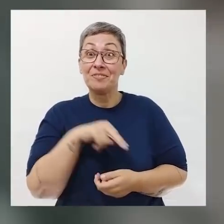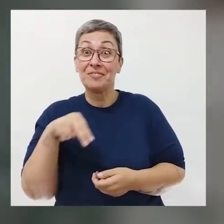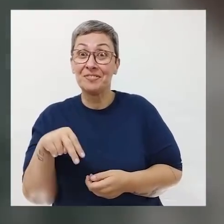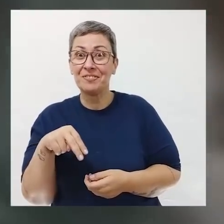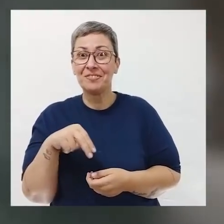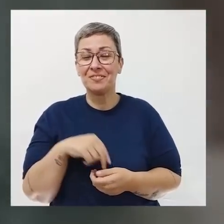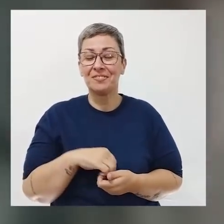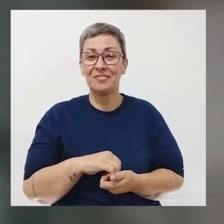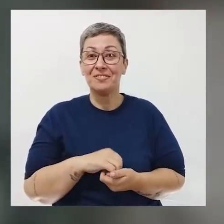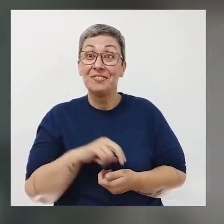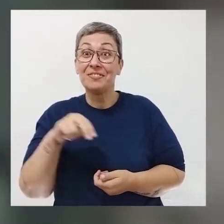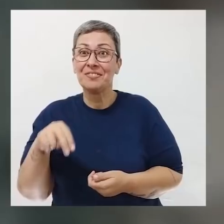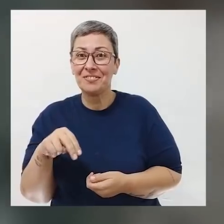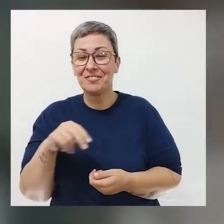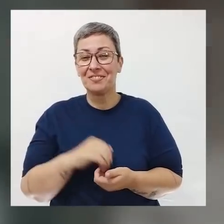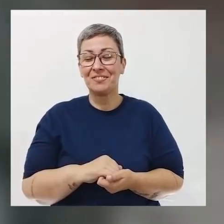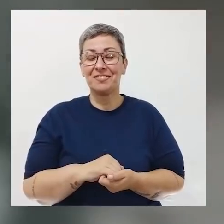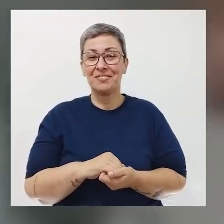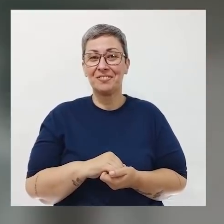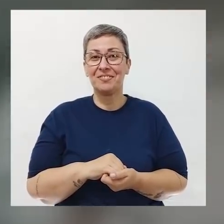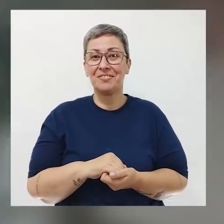Pro lado. Pro lado.